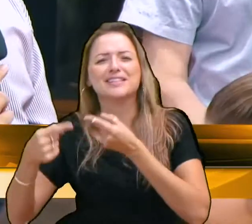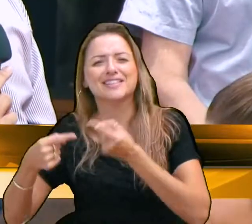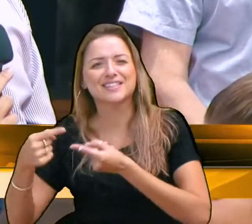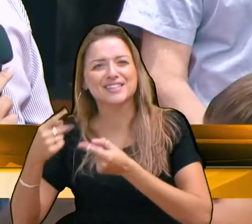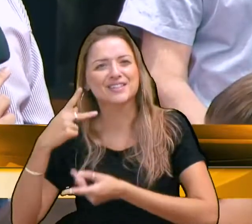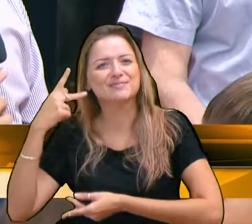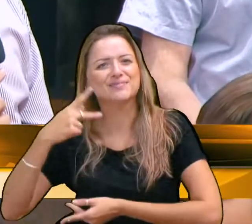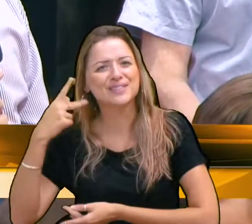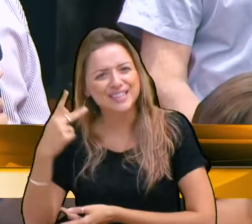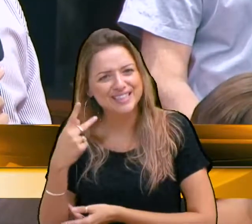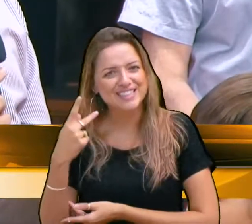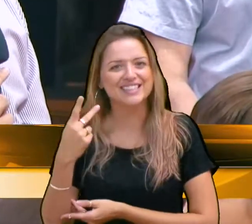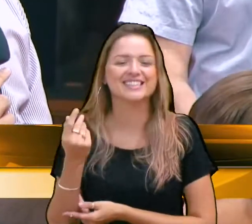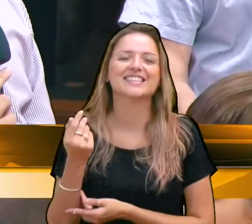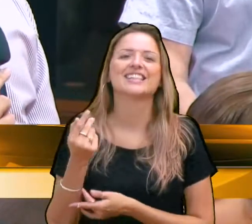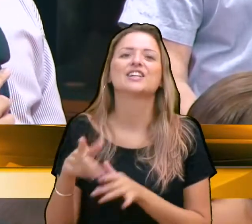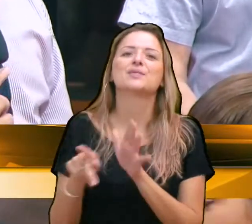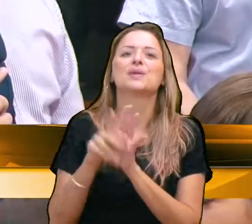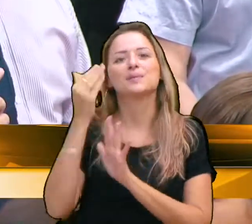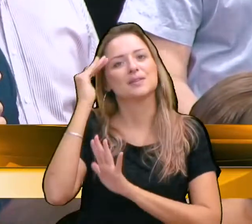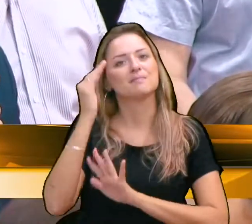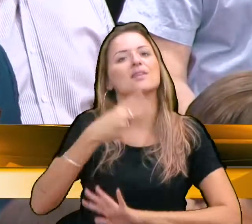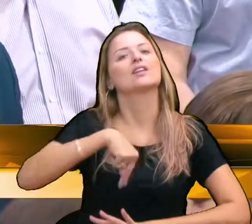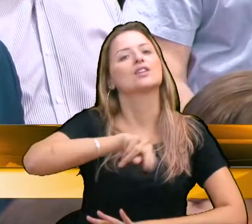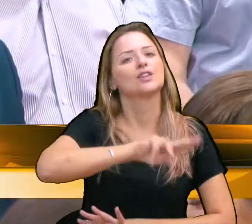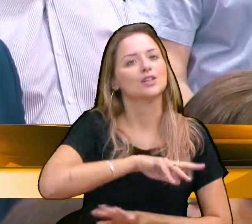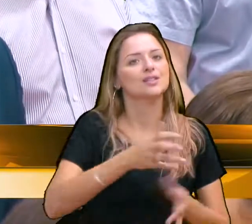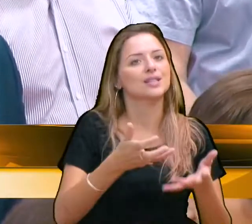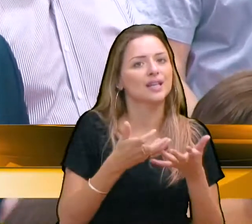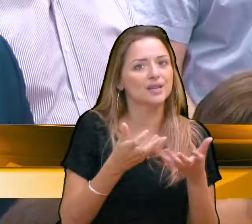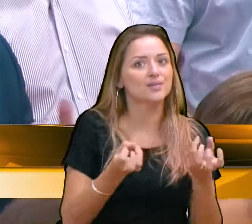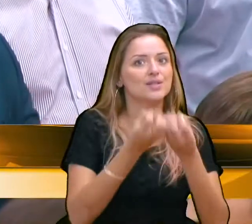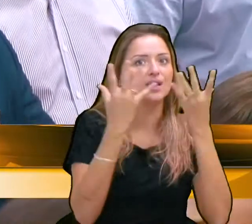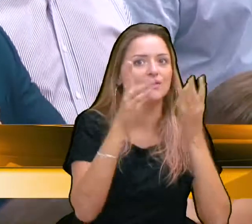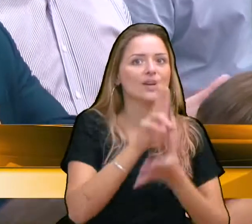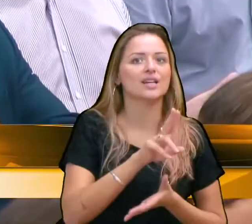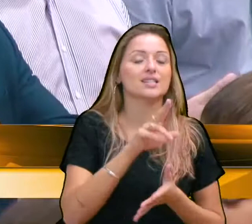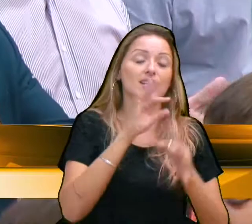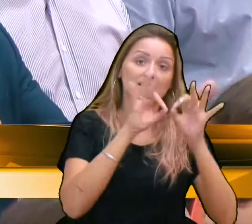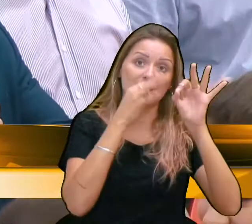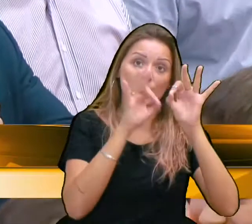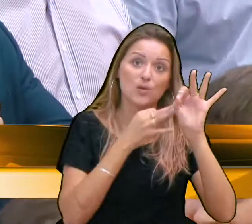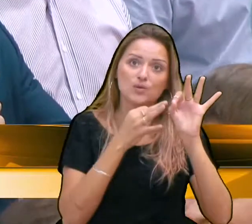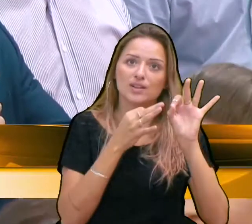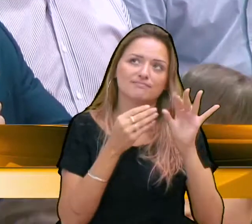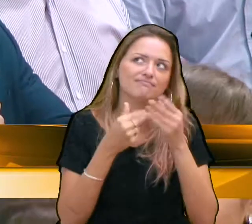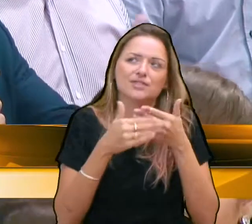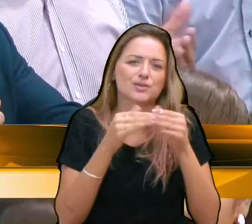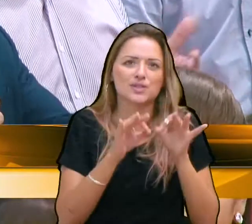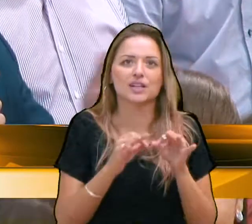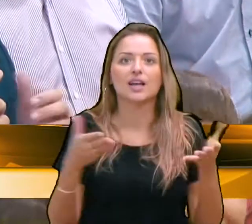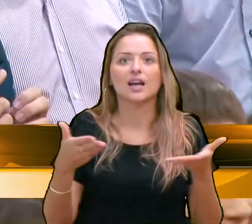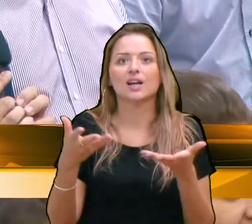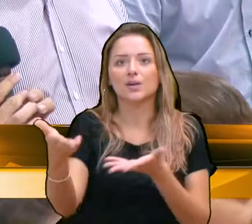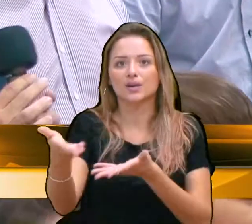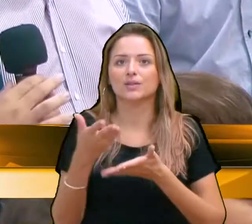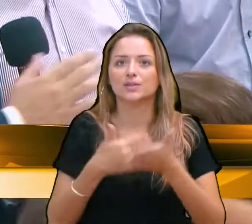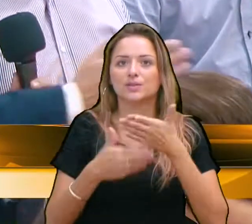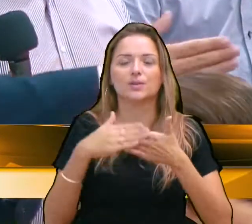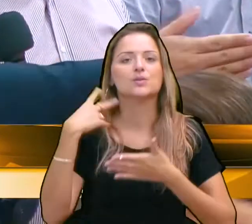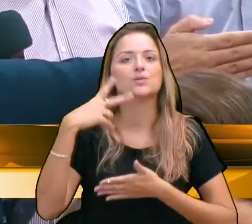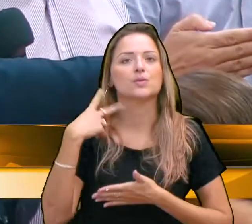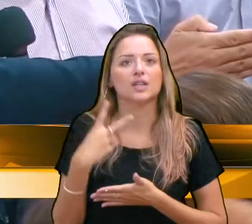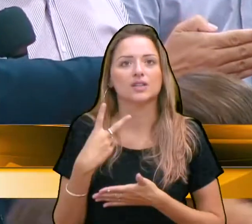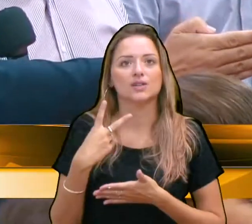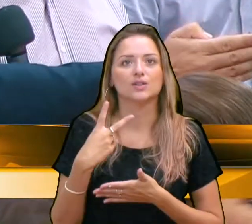e entendimentos de cada um, todos nós torcemos para que a Festa da Uva dê certo. Então, convido agora que a gente faça uma foto com todos os vereadores, inclusive